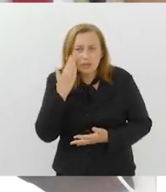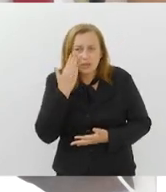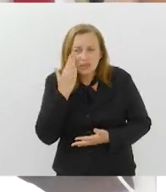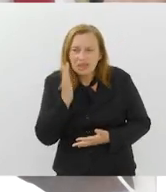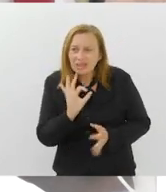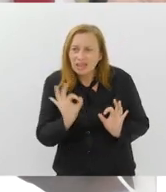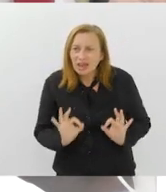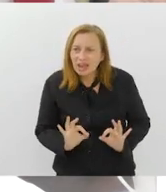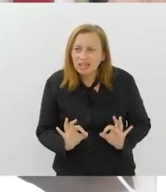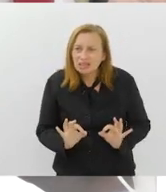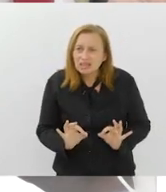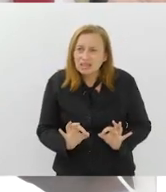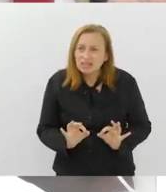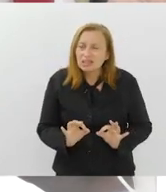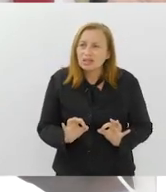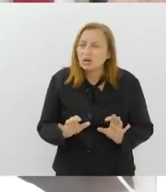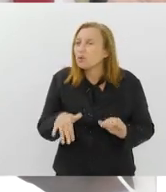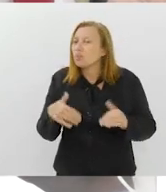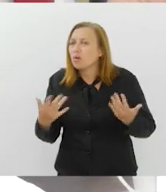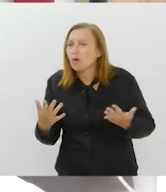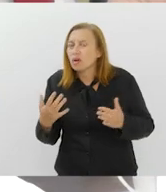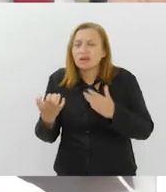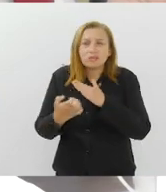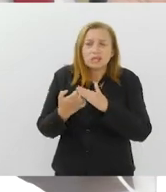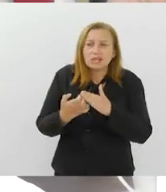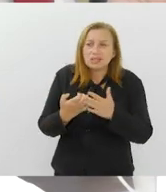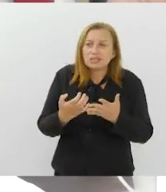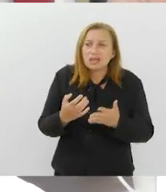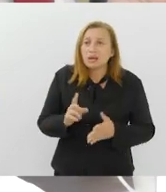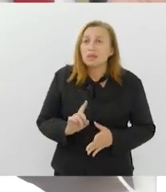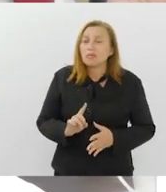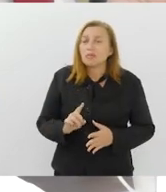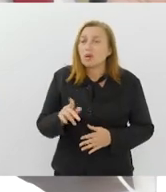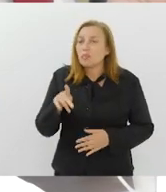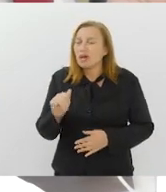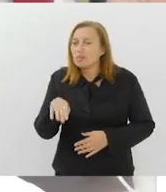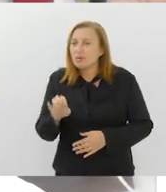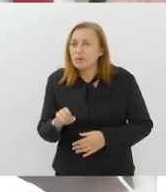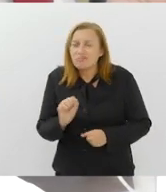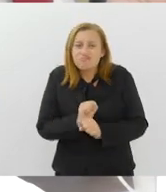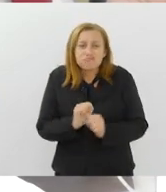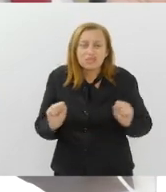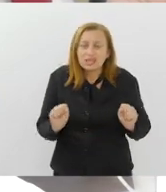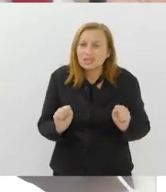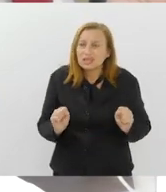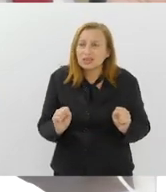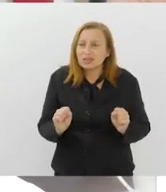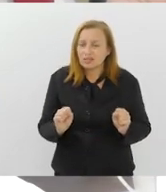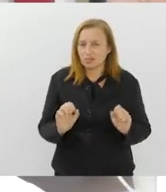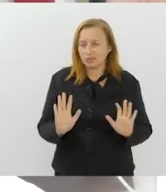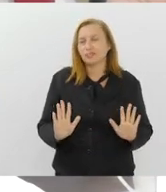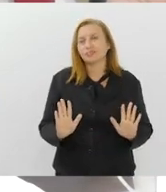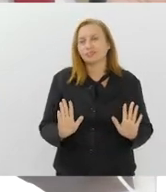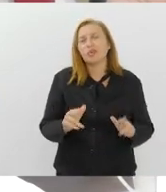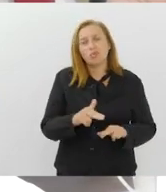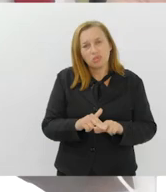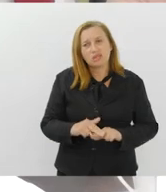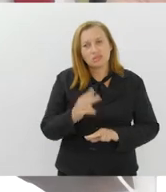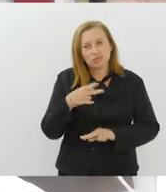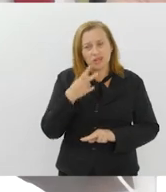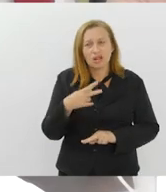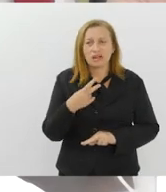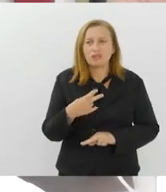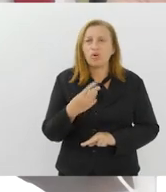CRAI, seja lá qual for a entidade. Para ele, para ela, não é possível que um executivo... E aí, por isso que a gente tem falado tanto,